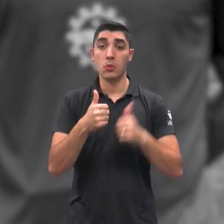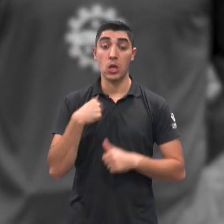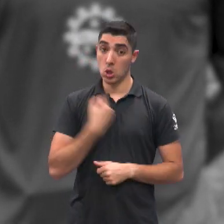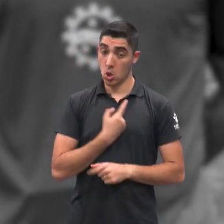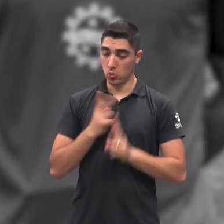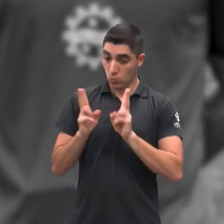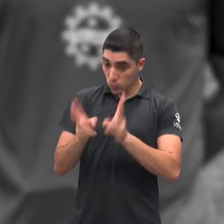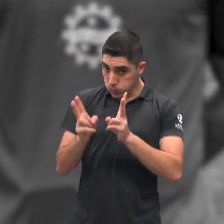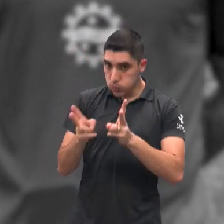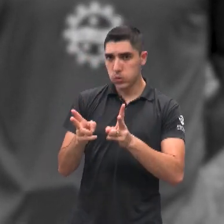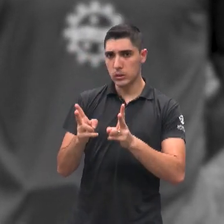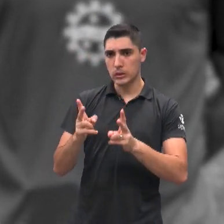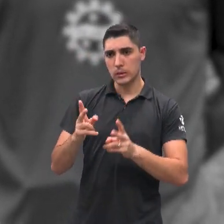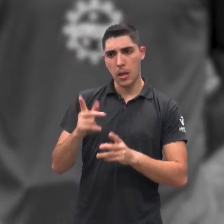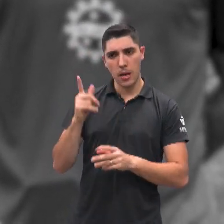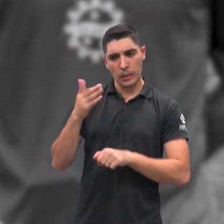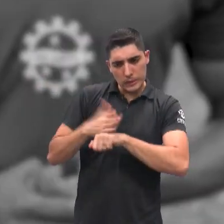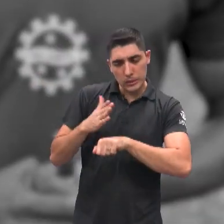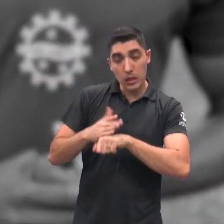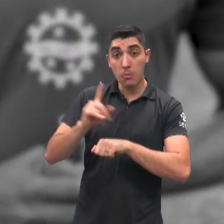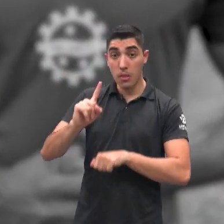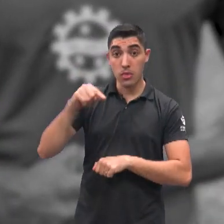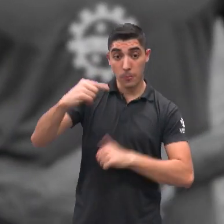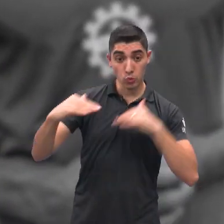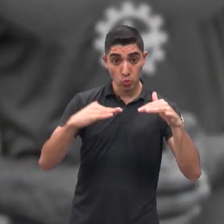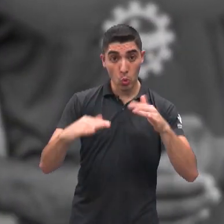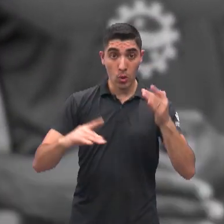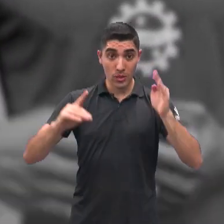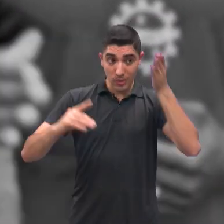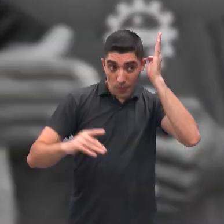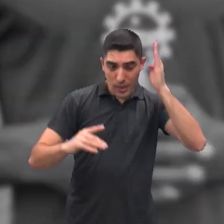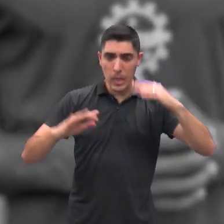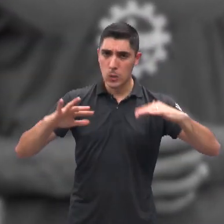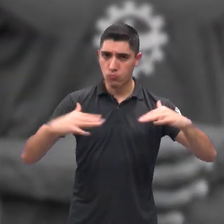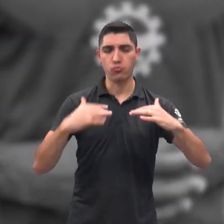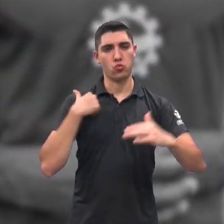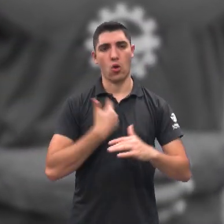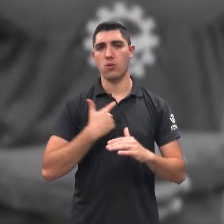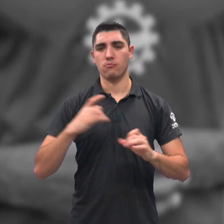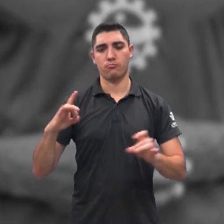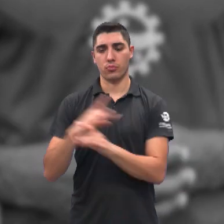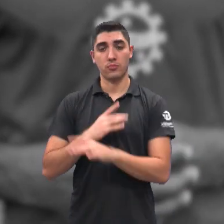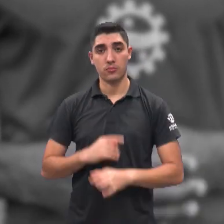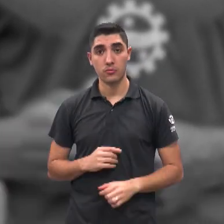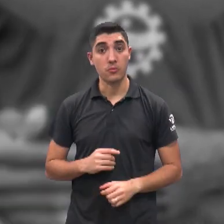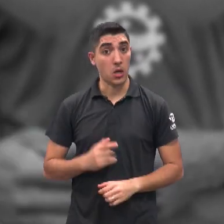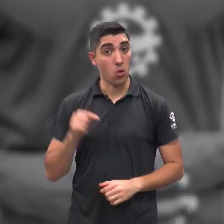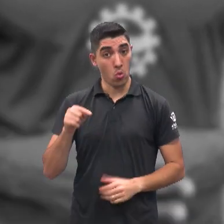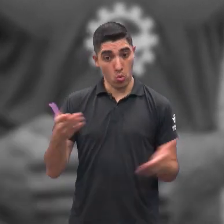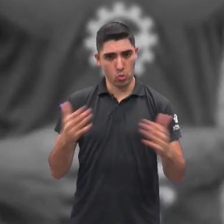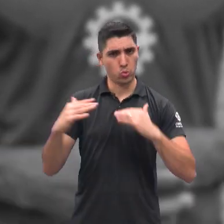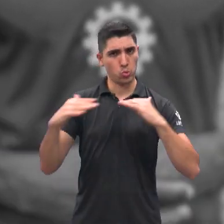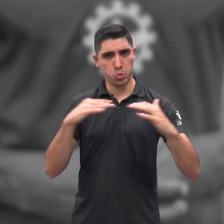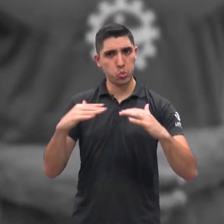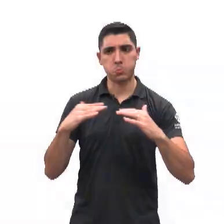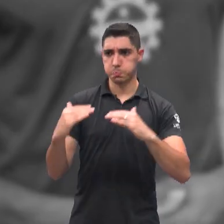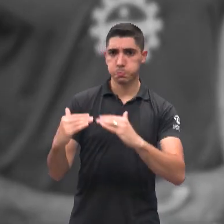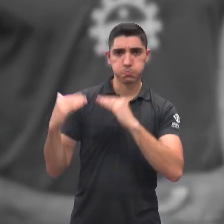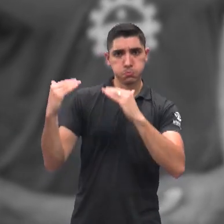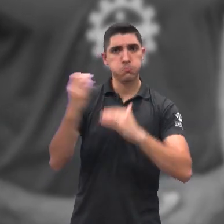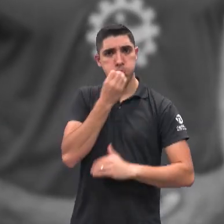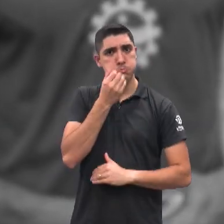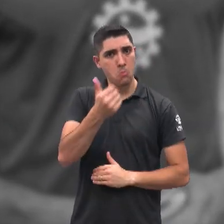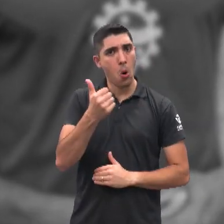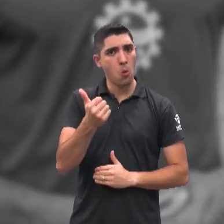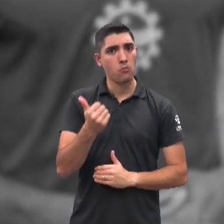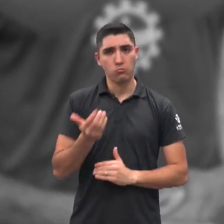na estreia contra o Taubaté a gente estar o mais preparado possível. E a gente sabe que o parâmetro de hoje foi muito alto, foi competitivo, foi bom. E